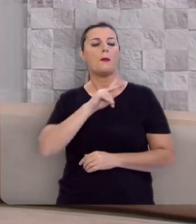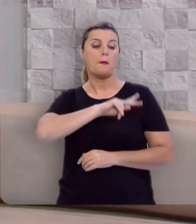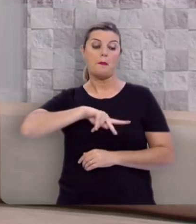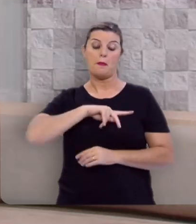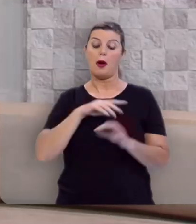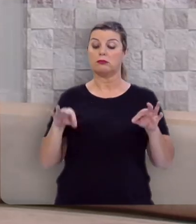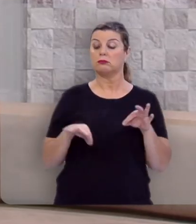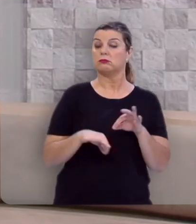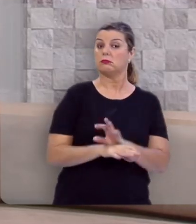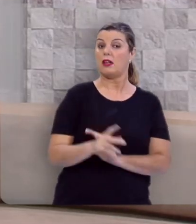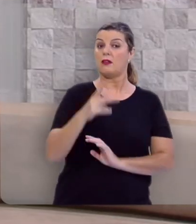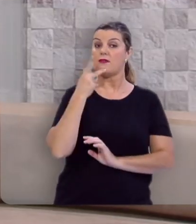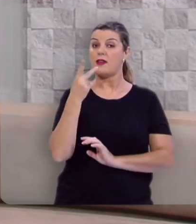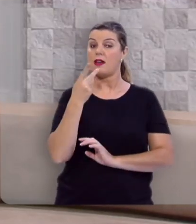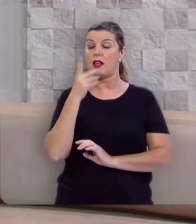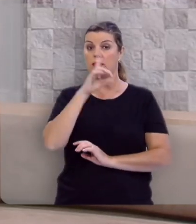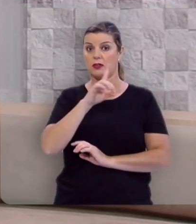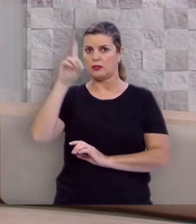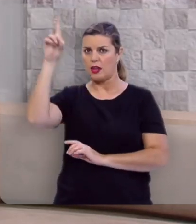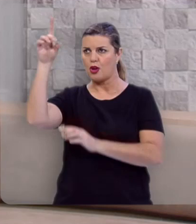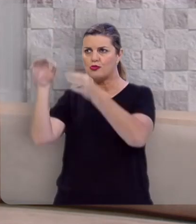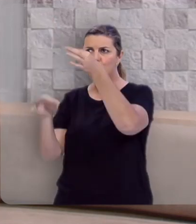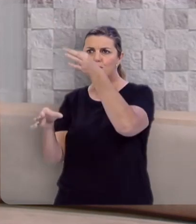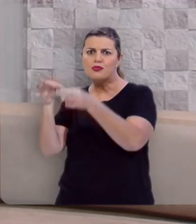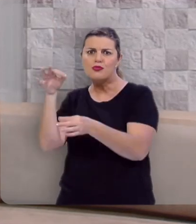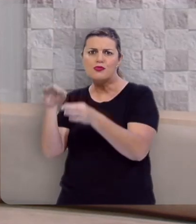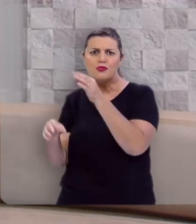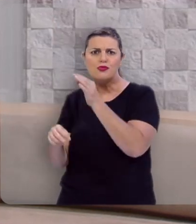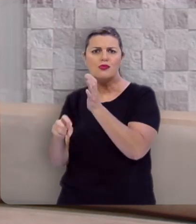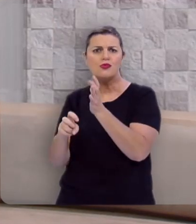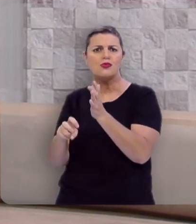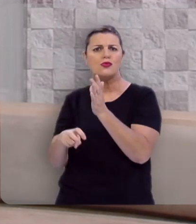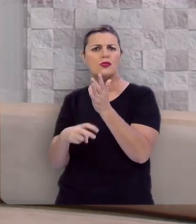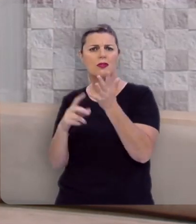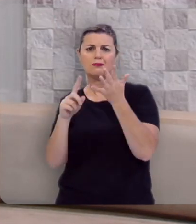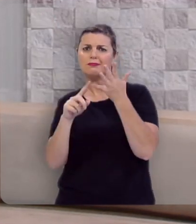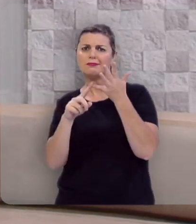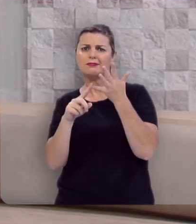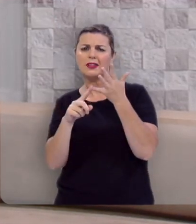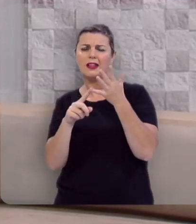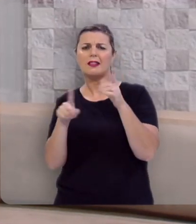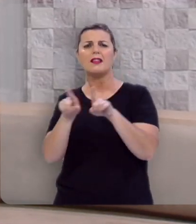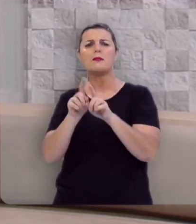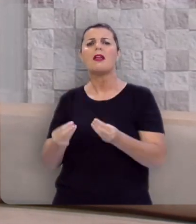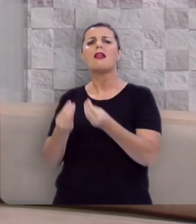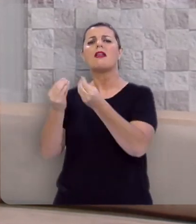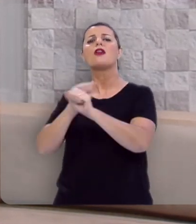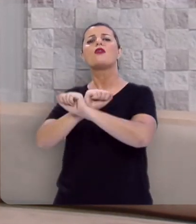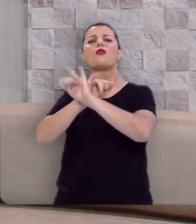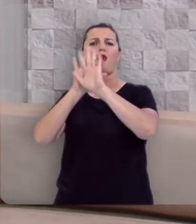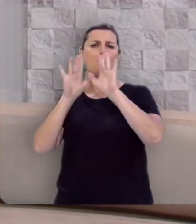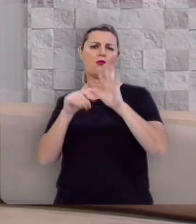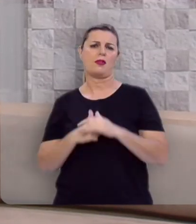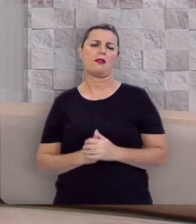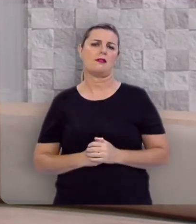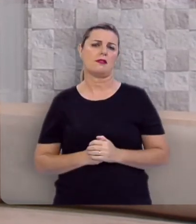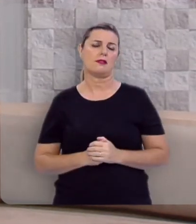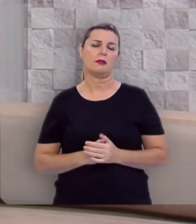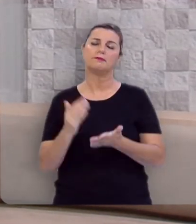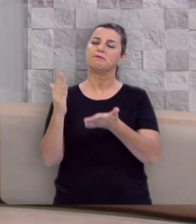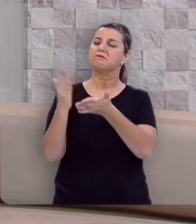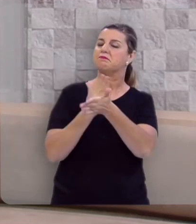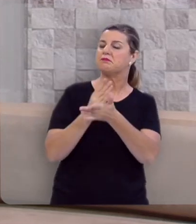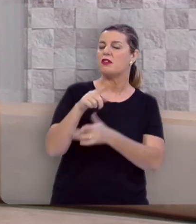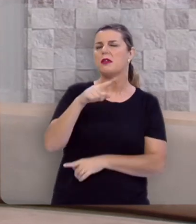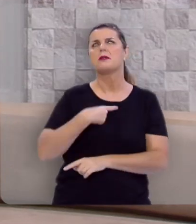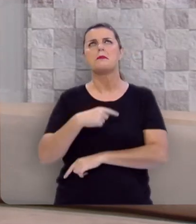Paulo conclui dizendo o seguinte: e aos que Deus justificou, em quinto lugar, a esses Deus também glorificou. Talvez